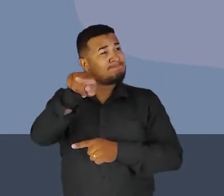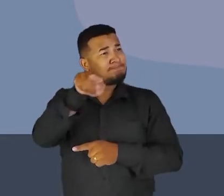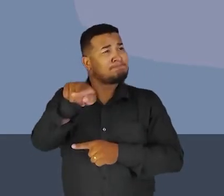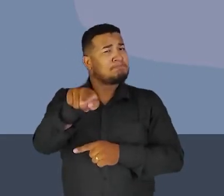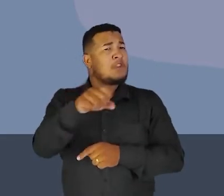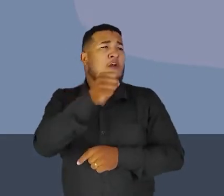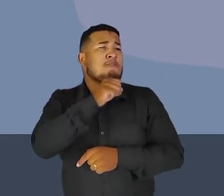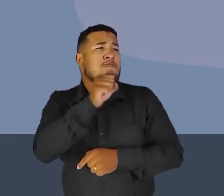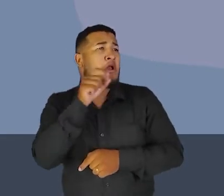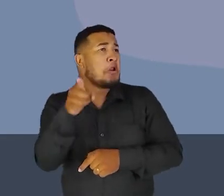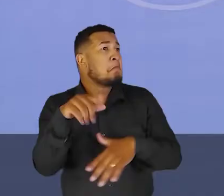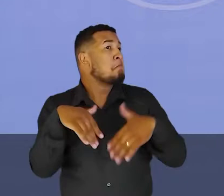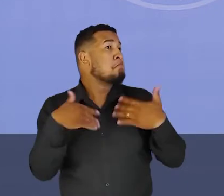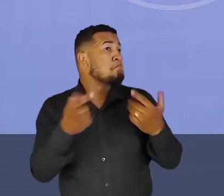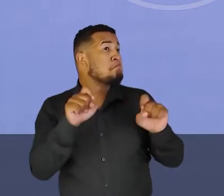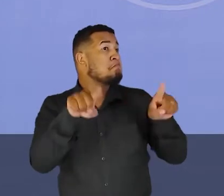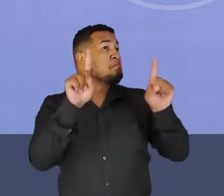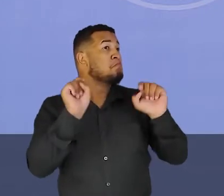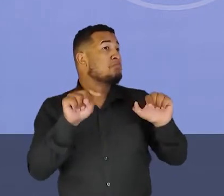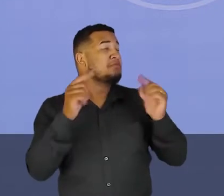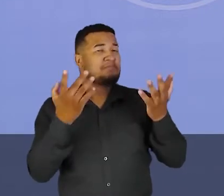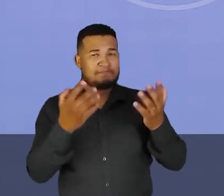e para a velhinha?